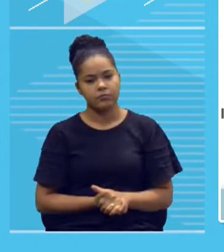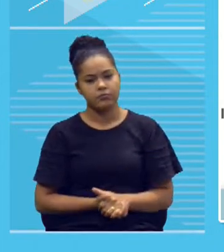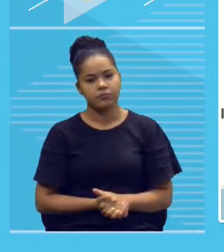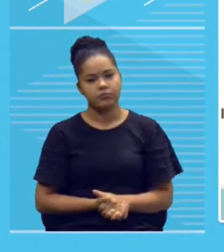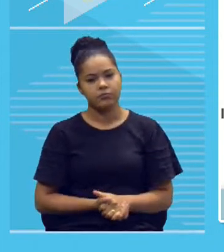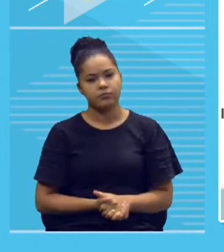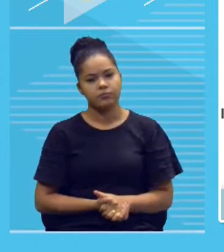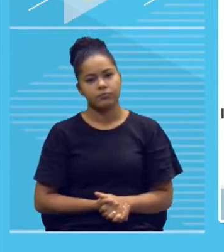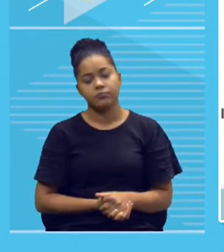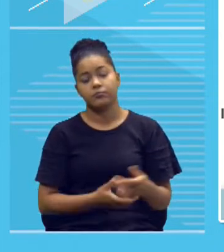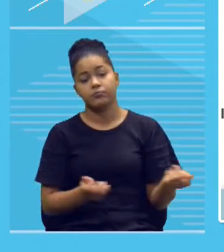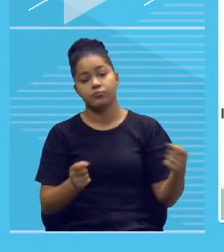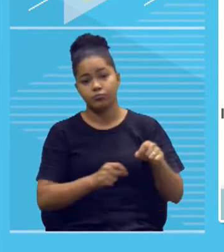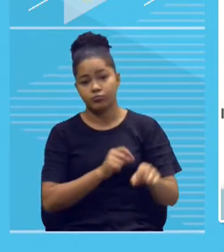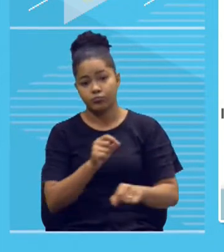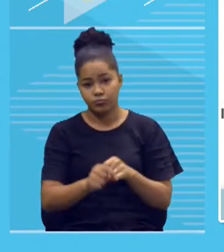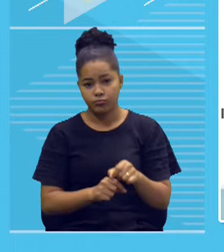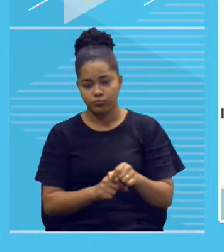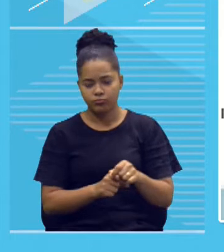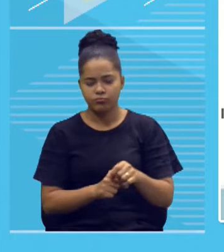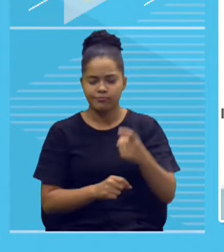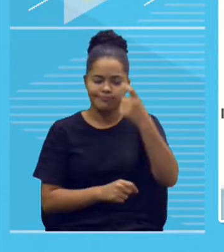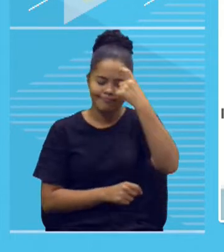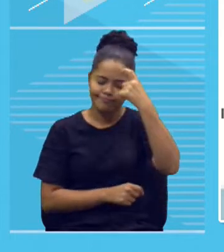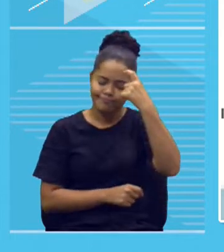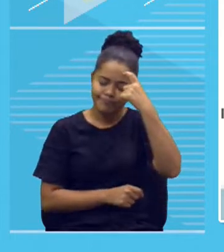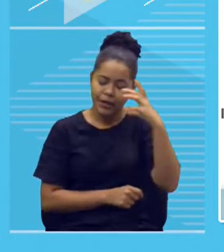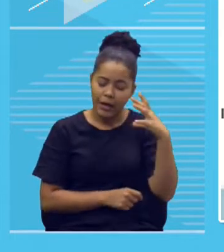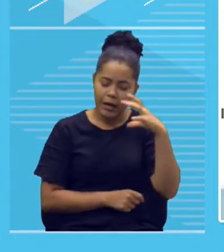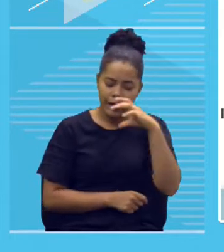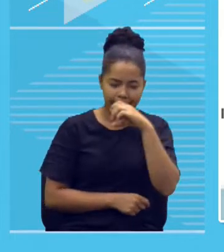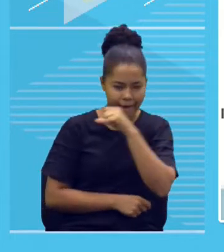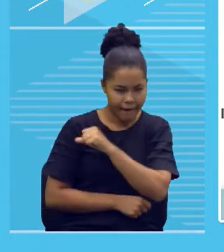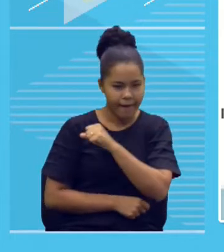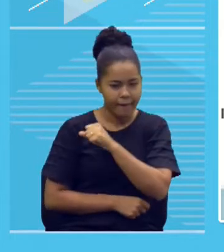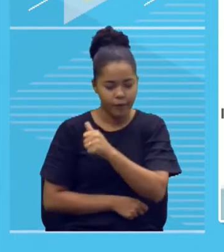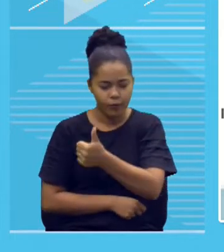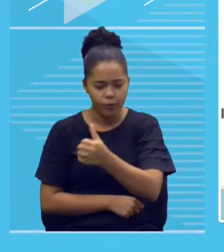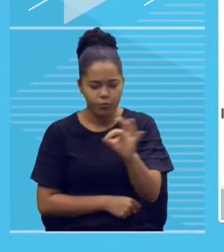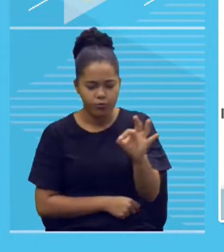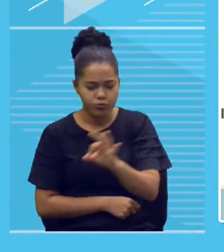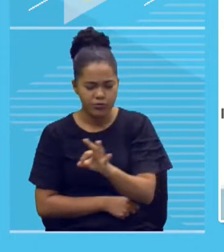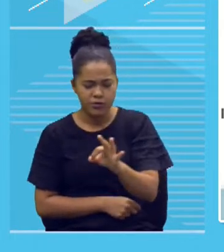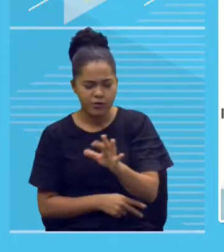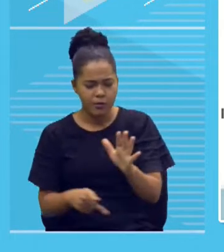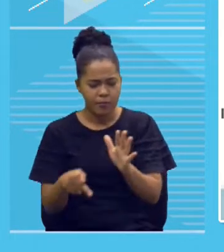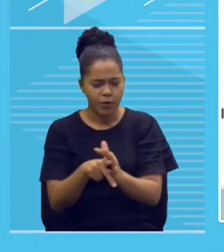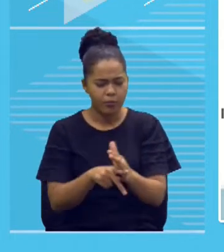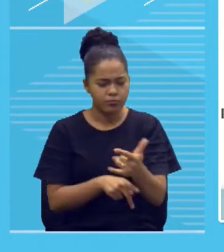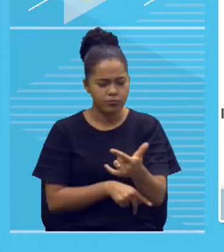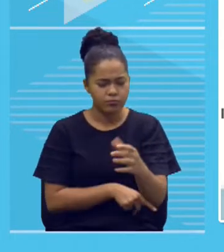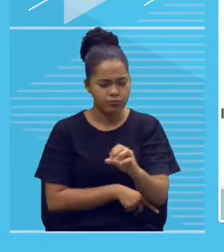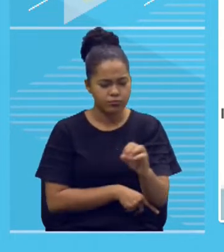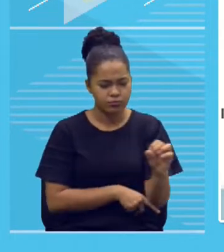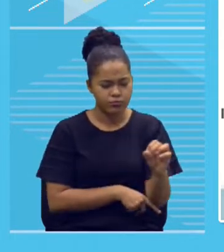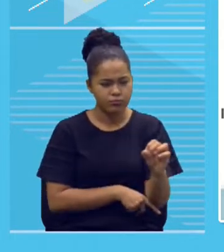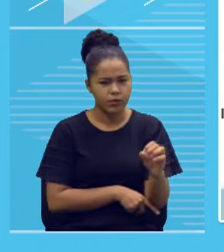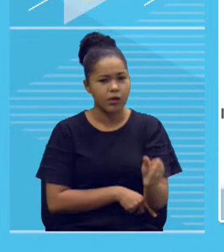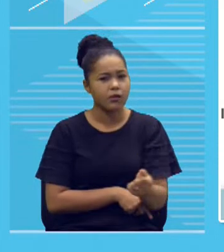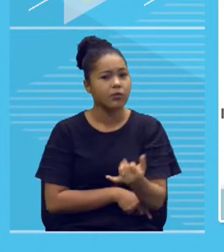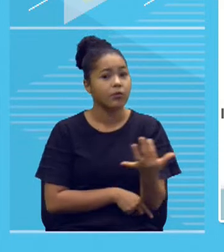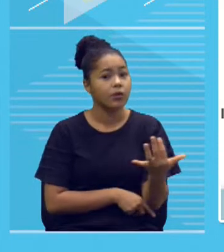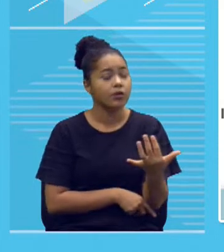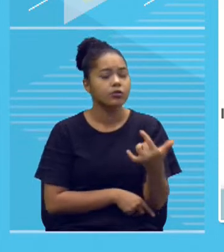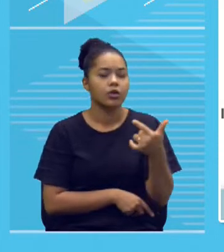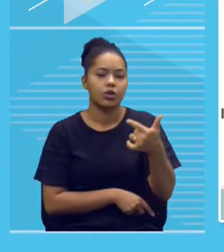esquerda nós conseguimos calcular mentalmente que um por cento de 200 é dois reais se um por cento